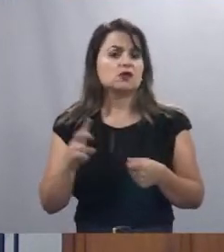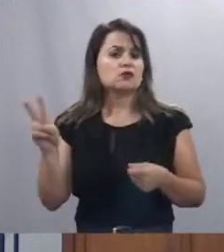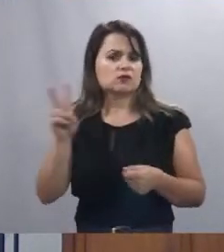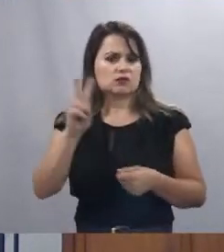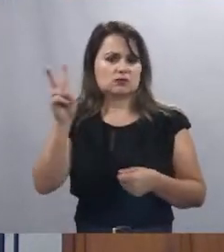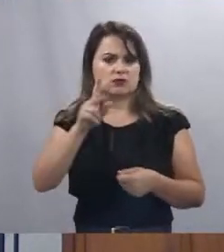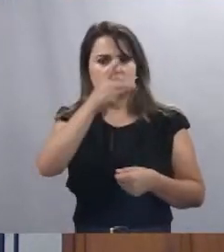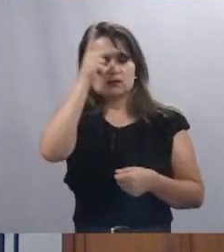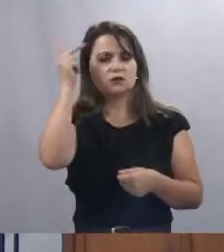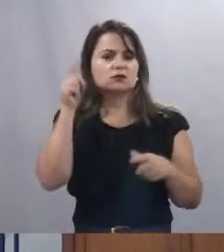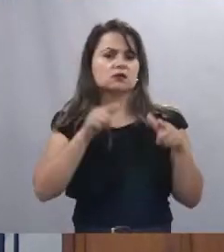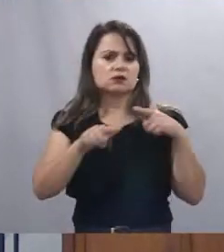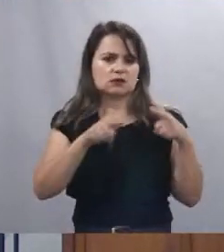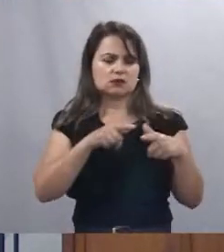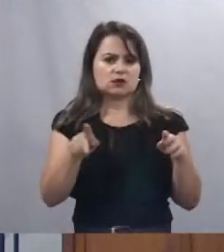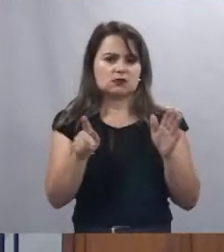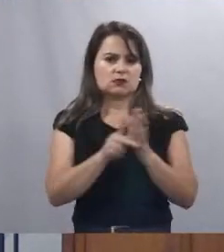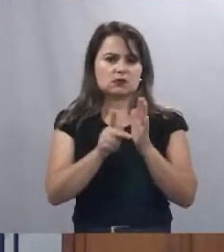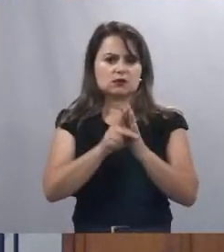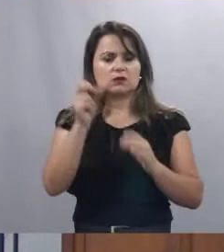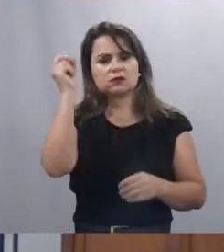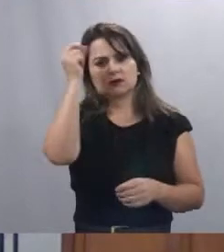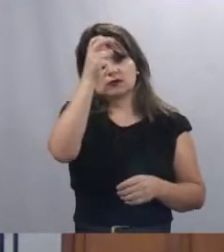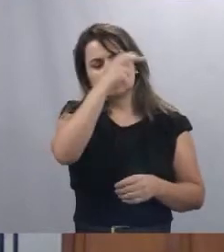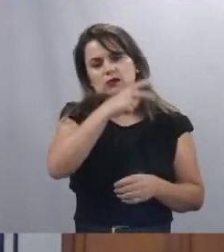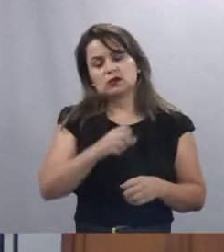o servidor público. Então, eu espero isso do senhor